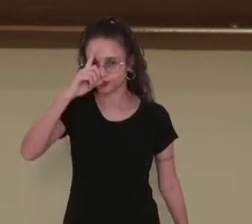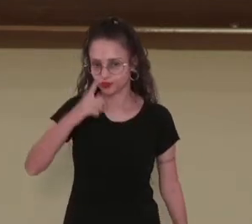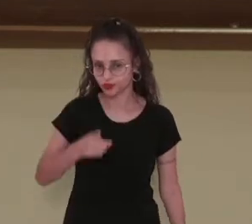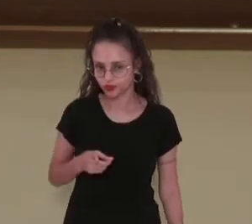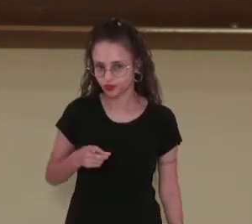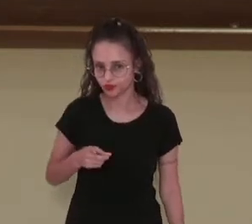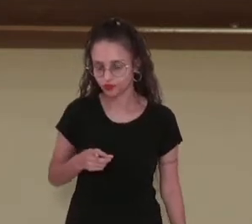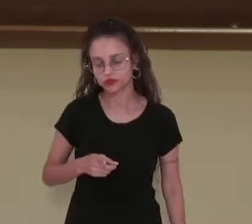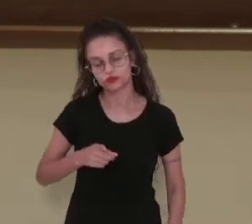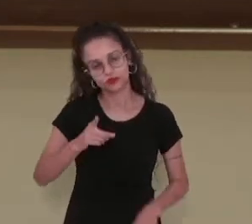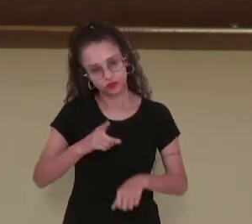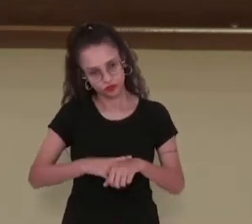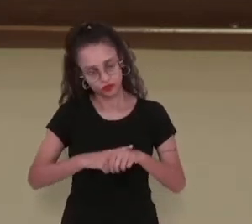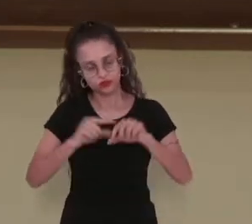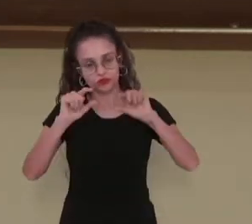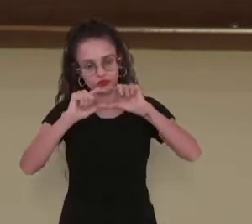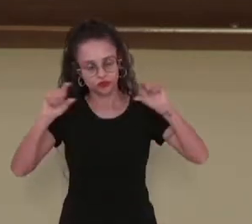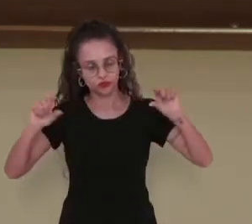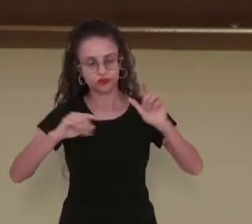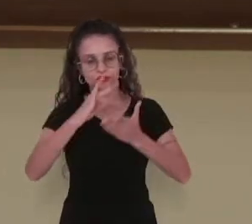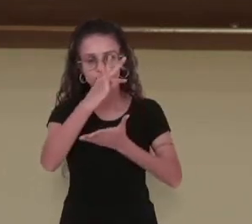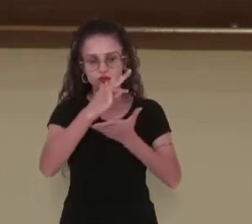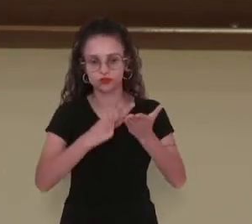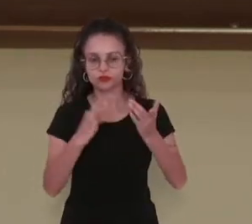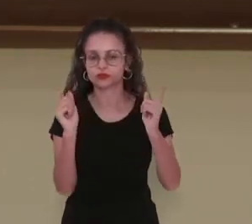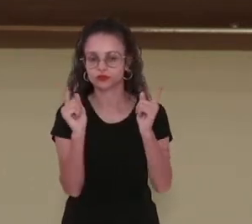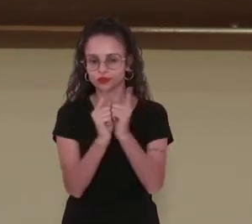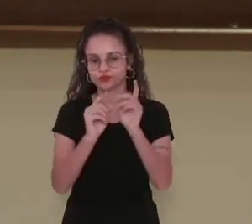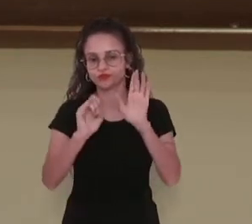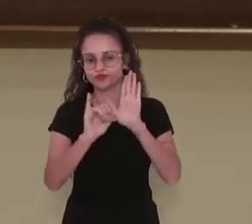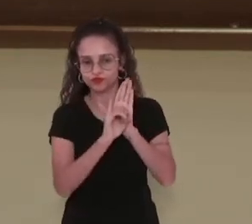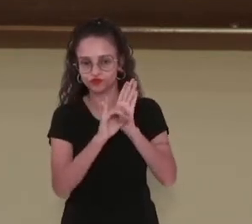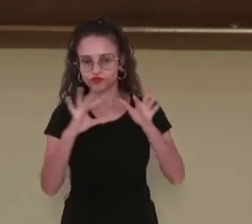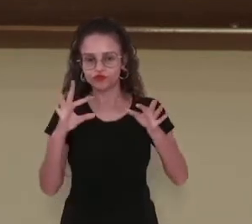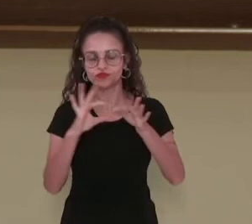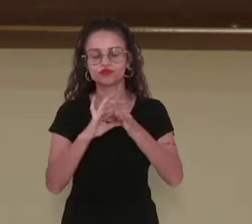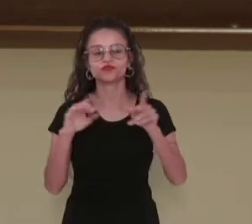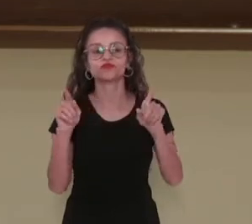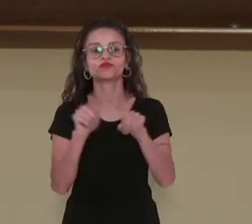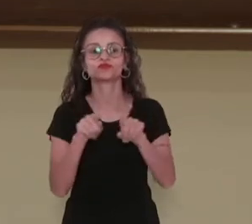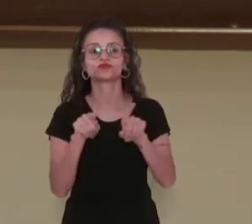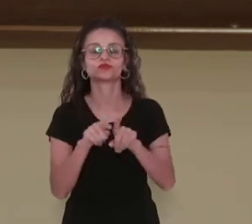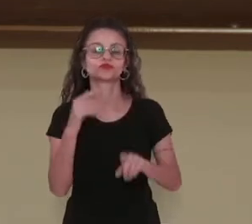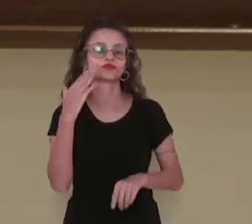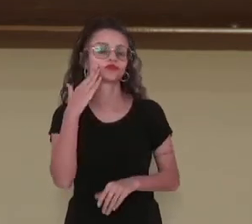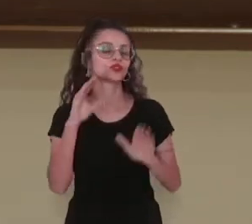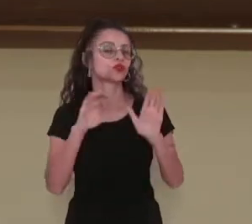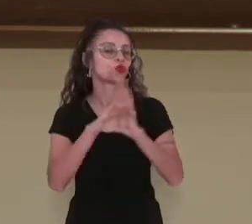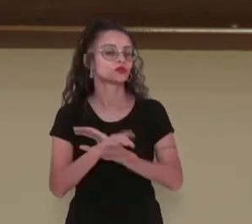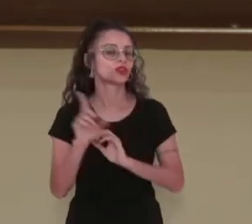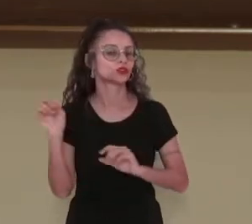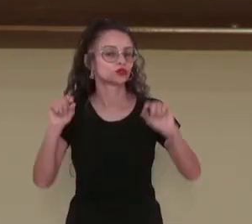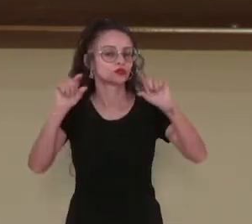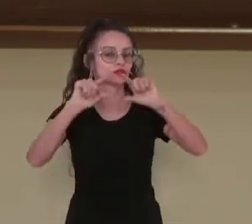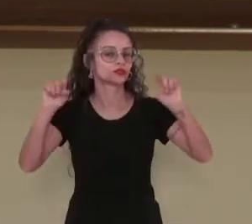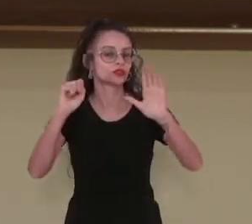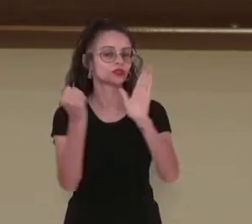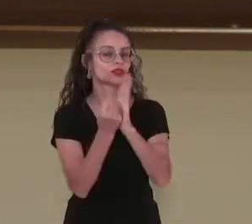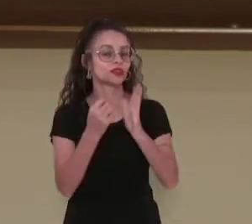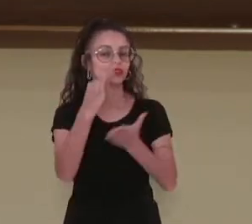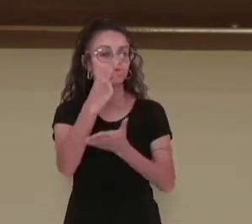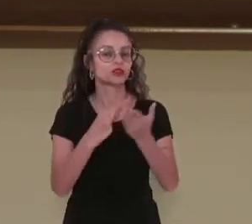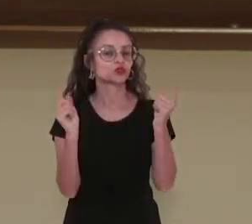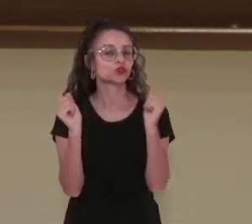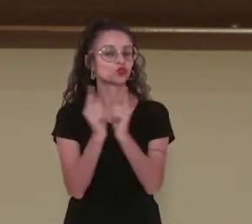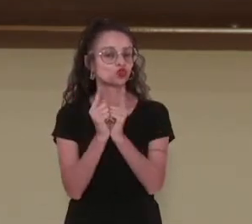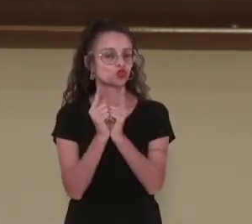na hora de criar esse texto e também perceber o quê? O conceito do slogan, ó. Um texto curto